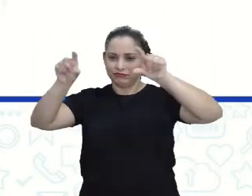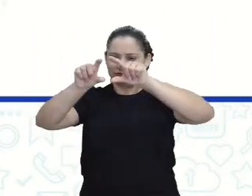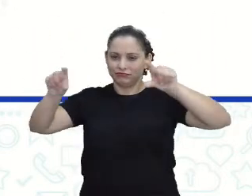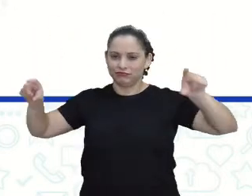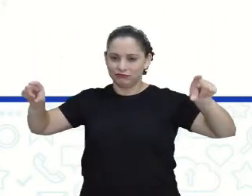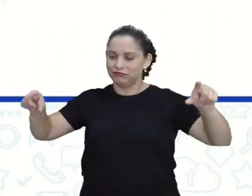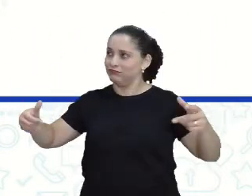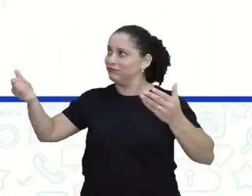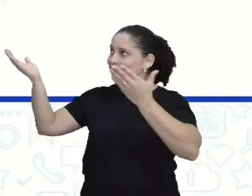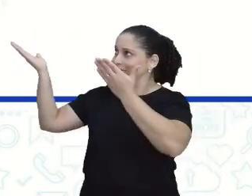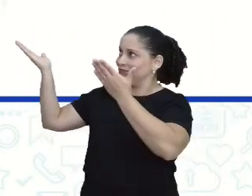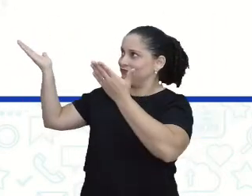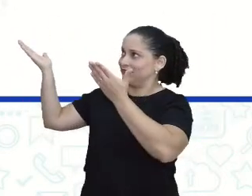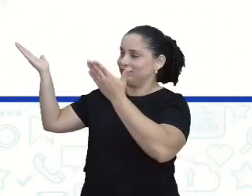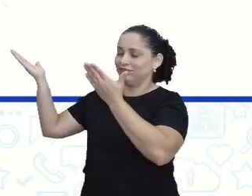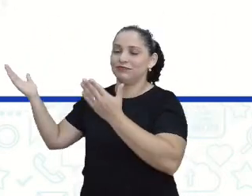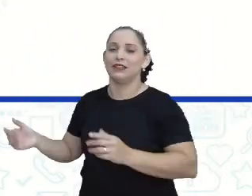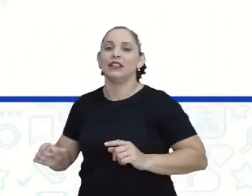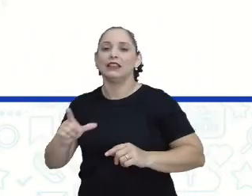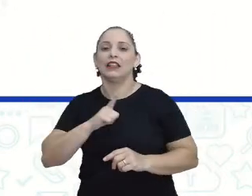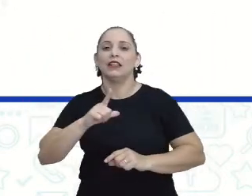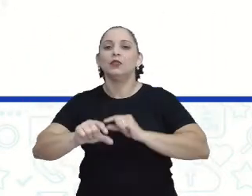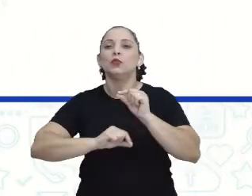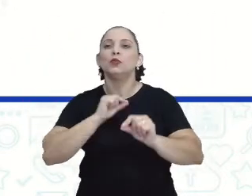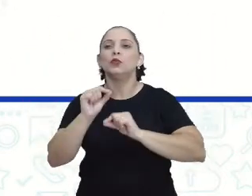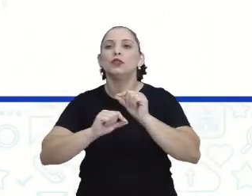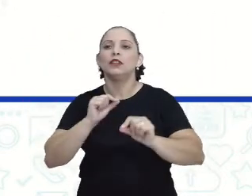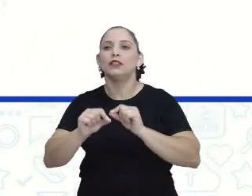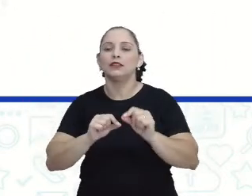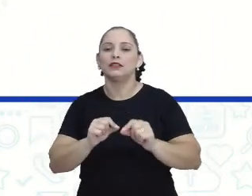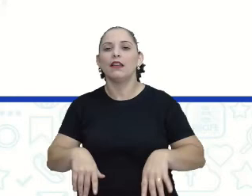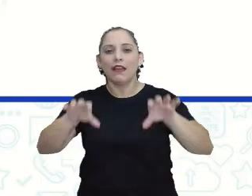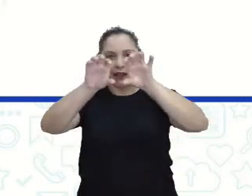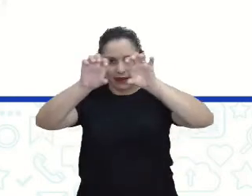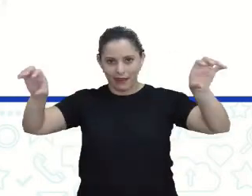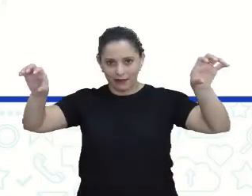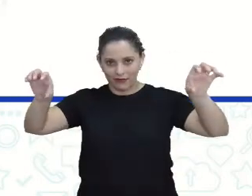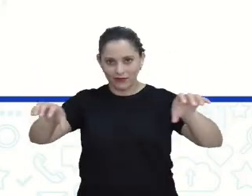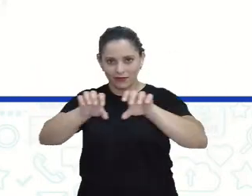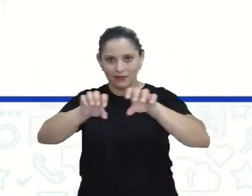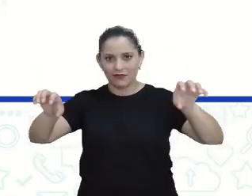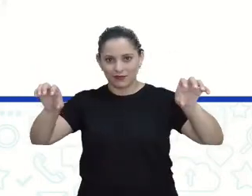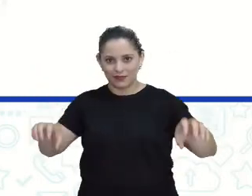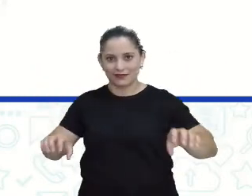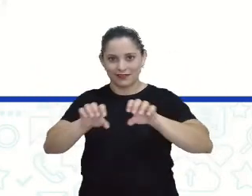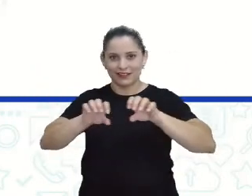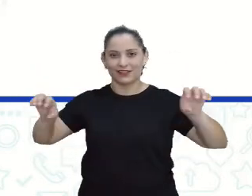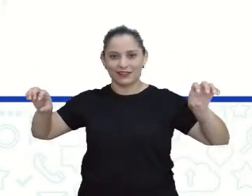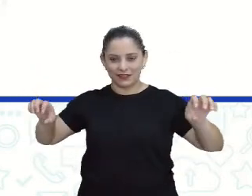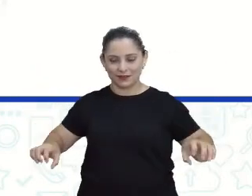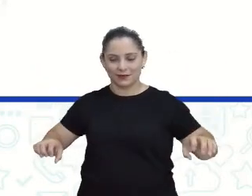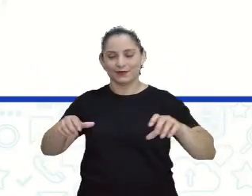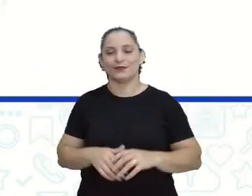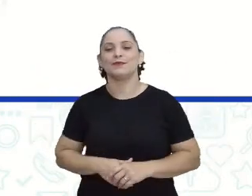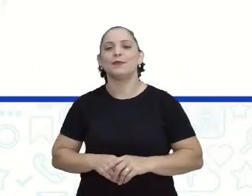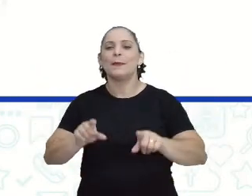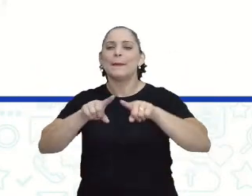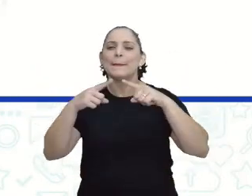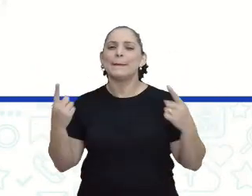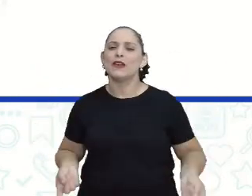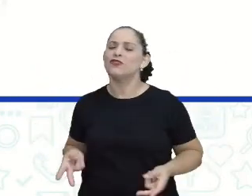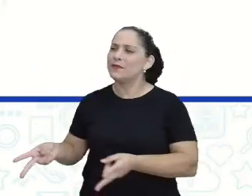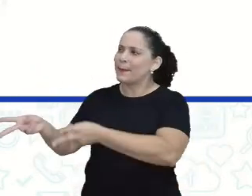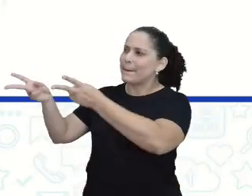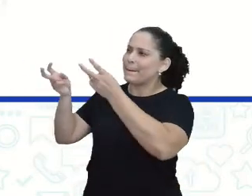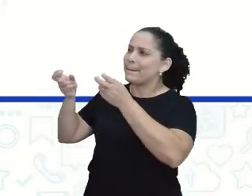linha, a gente tem o que a gente chama em matemática de equação, tá certo? Mas percebe que você intuitivamente